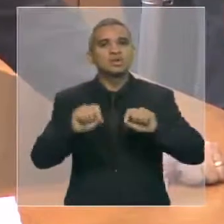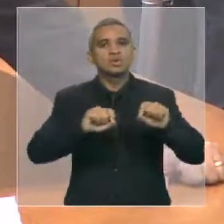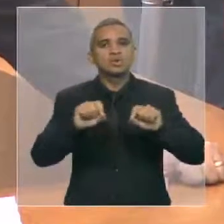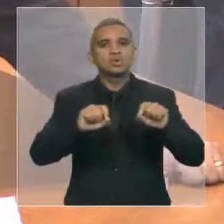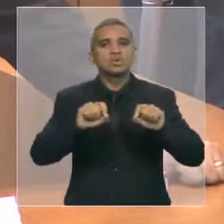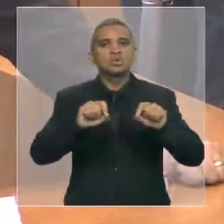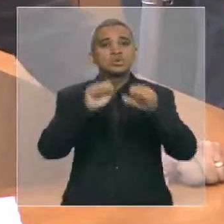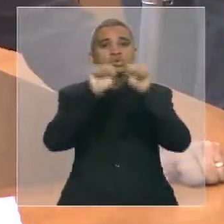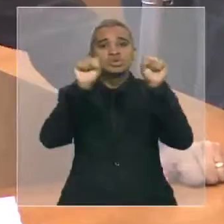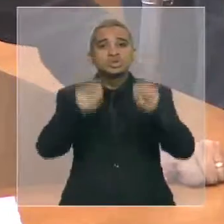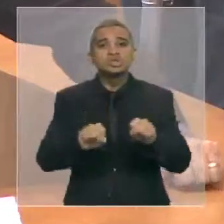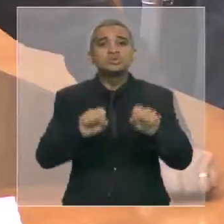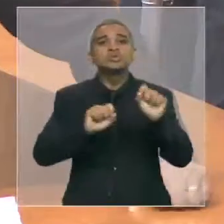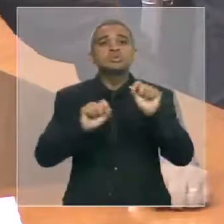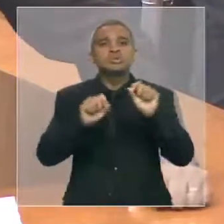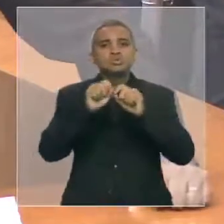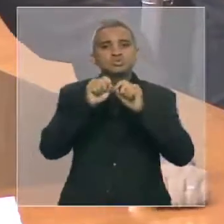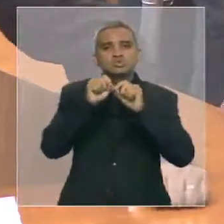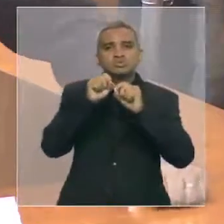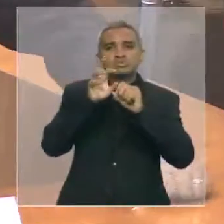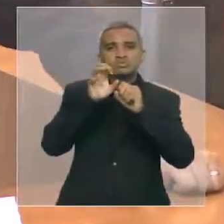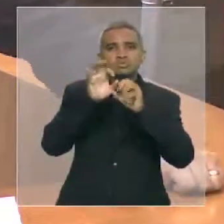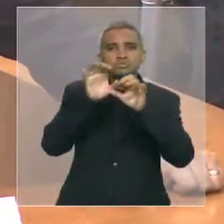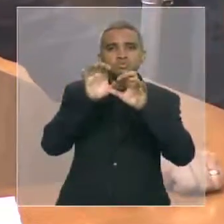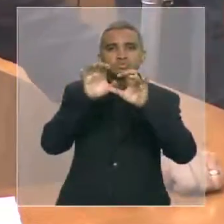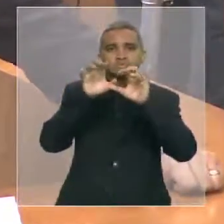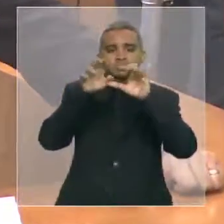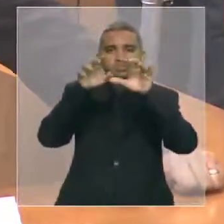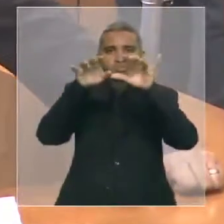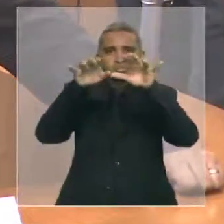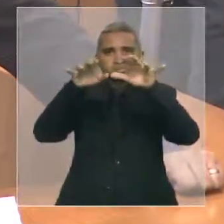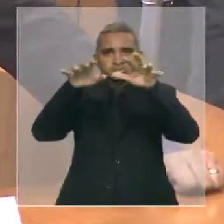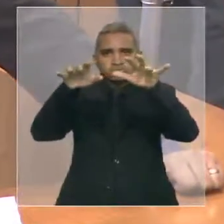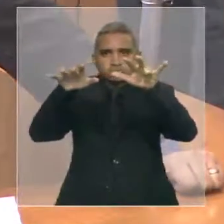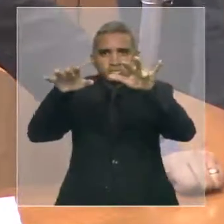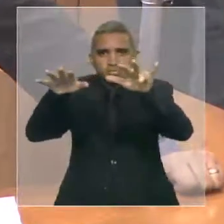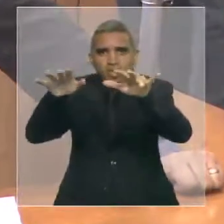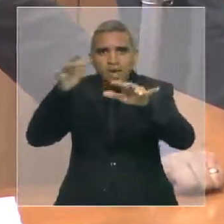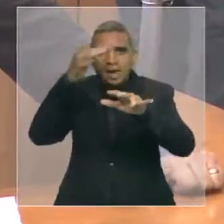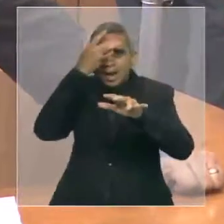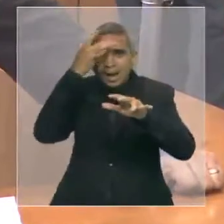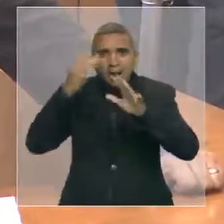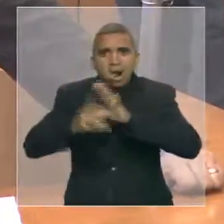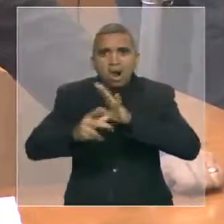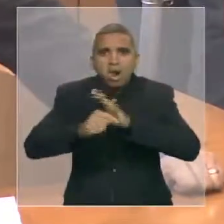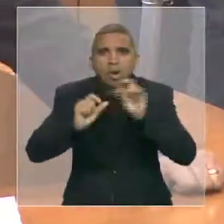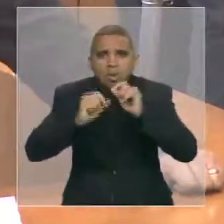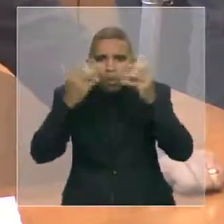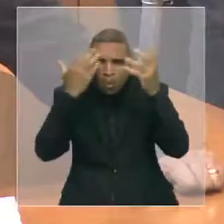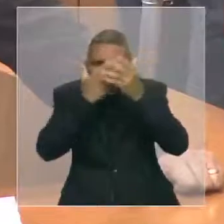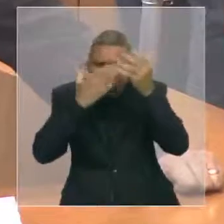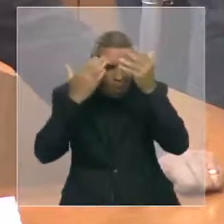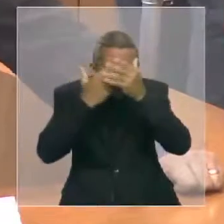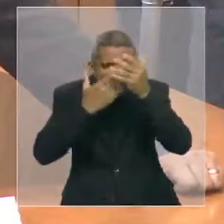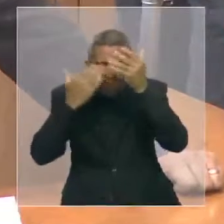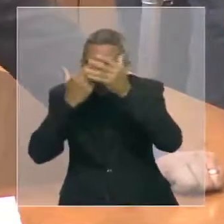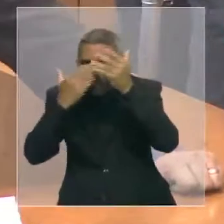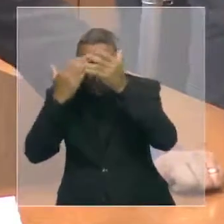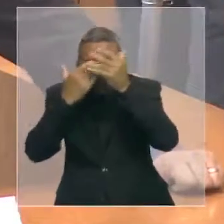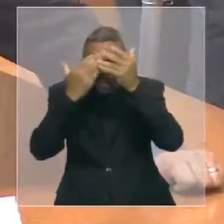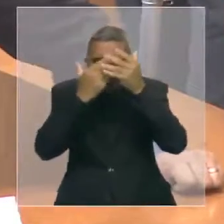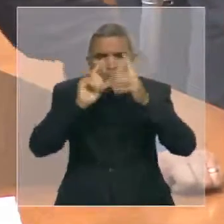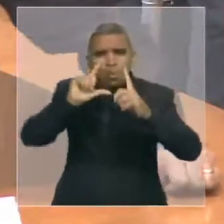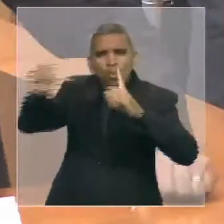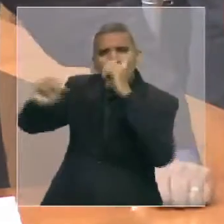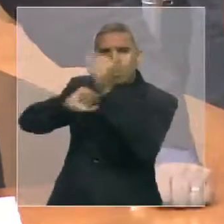fumaça e o indivíduo que está praticando aquela ação, ele não enxerga sequer um palmo à sua frente, e eles acabaram